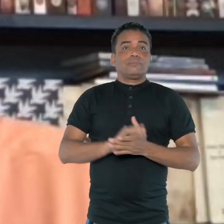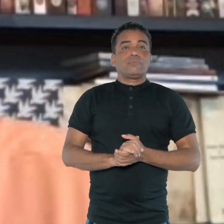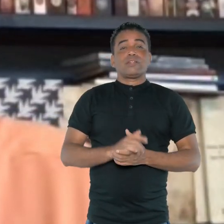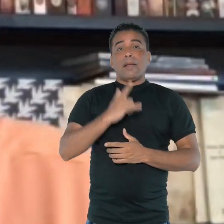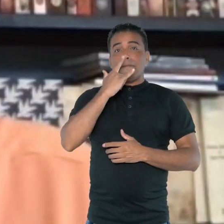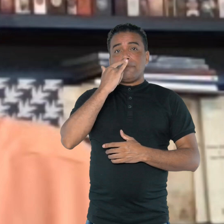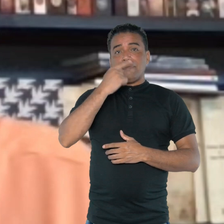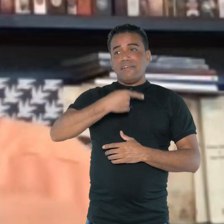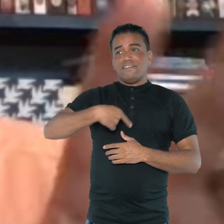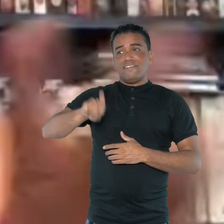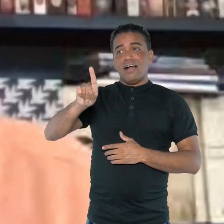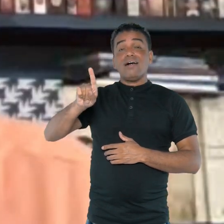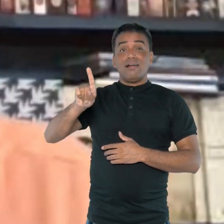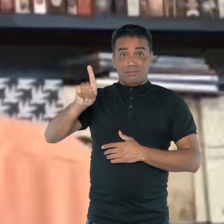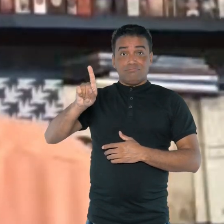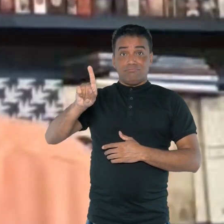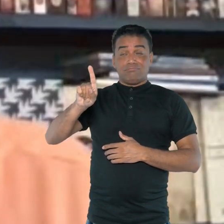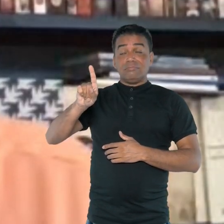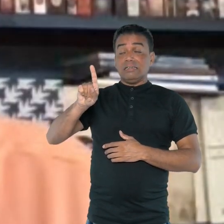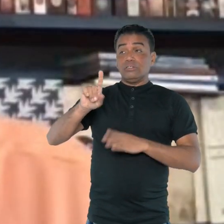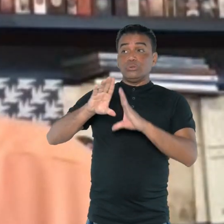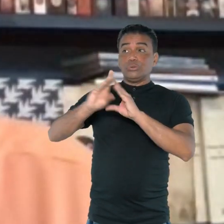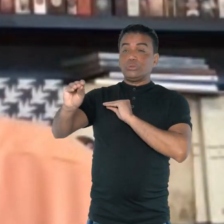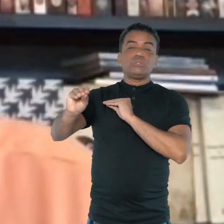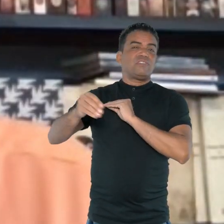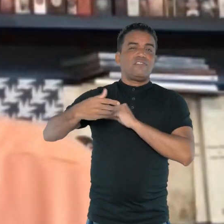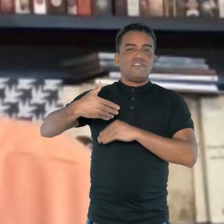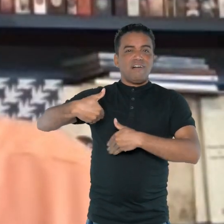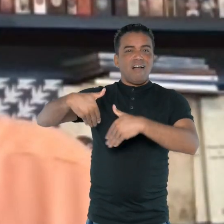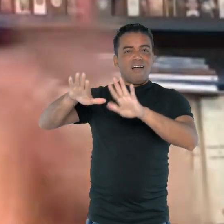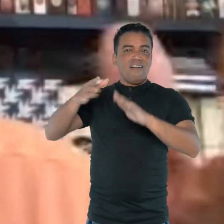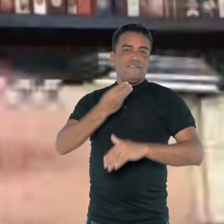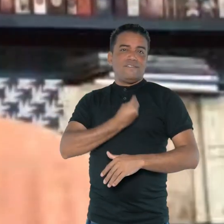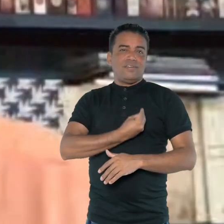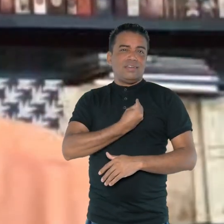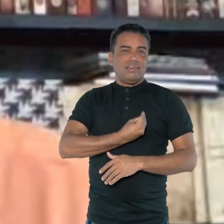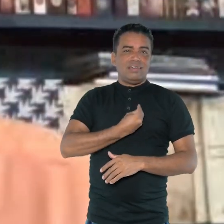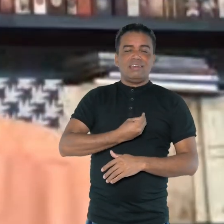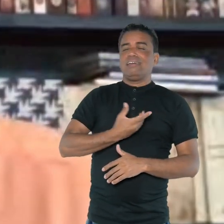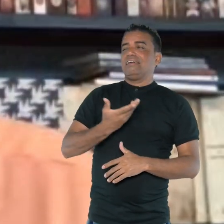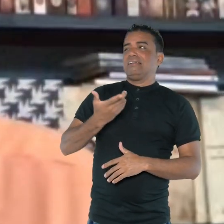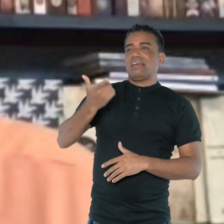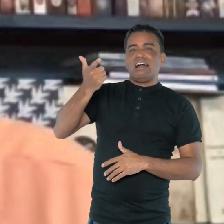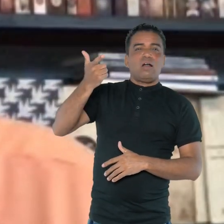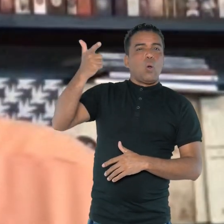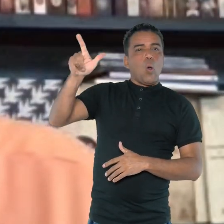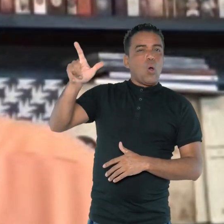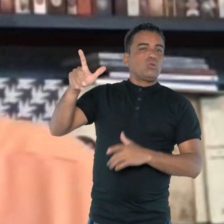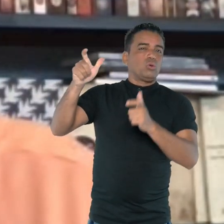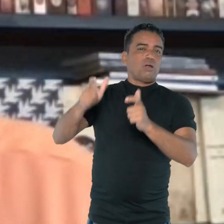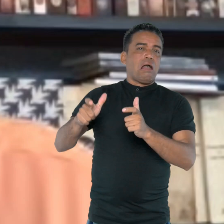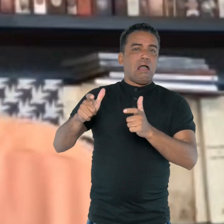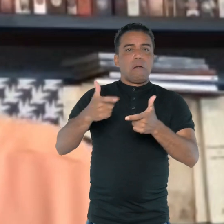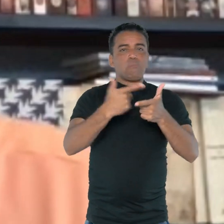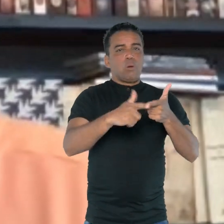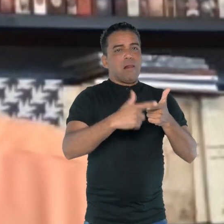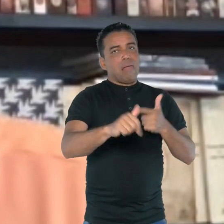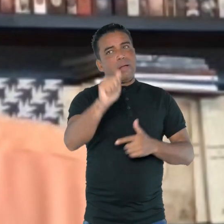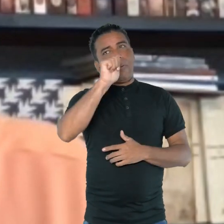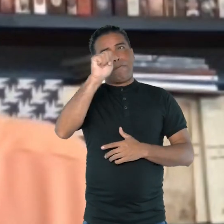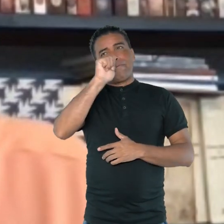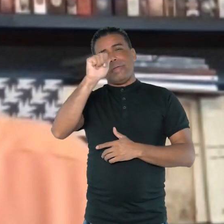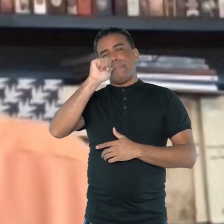sai de casa e vai viver a vida dele, com problemas com álcool e tal. Isso não